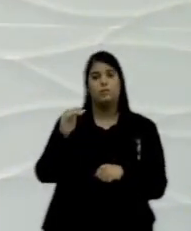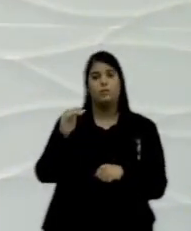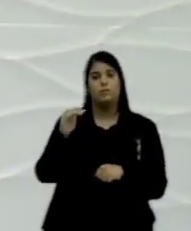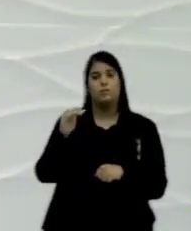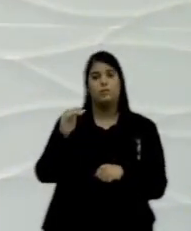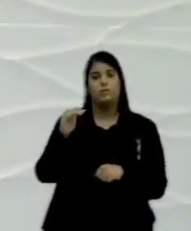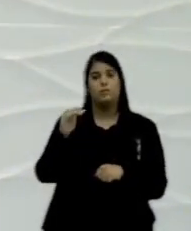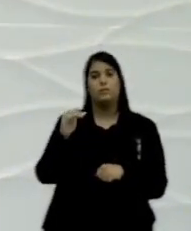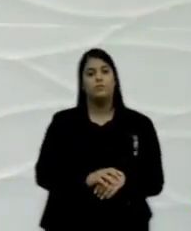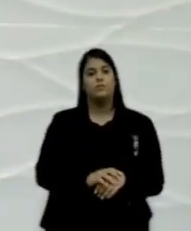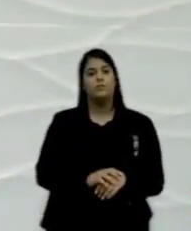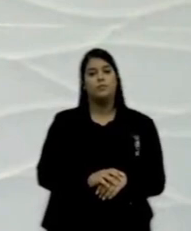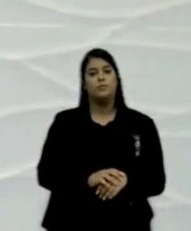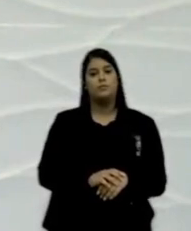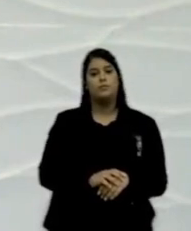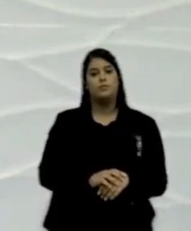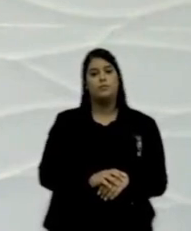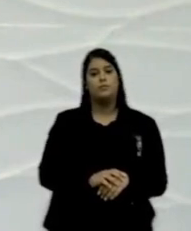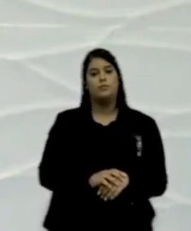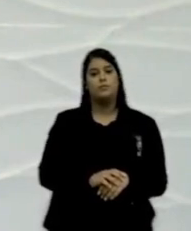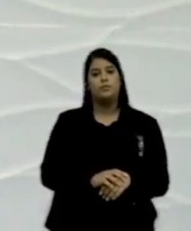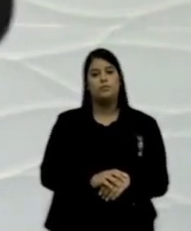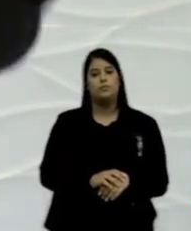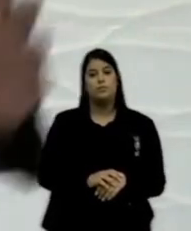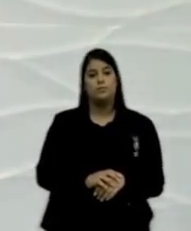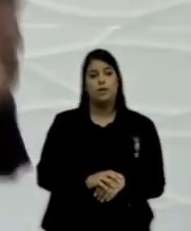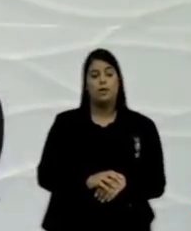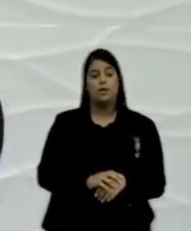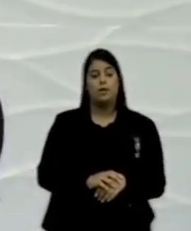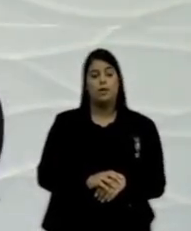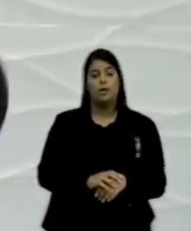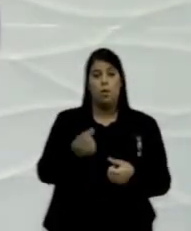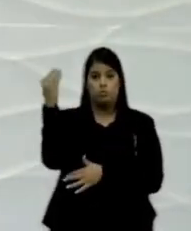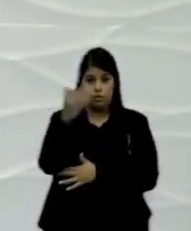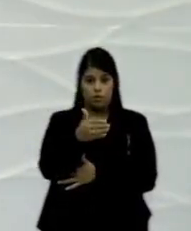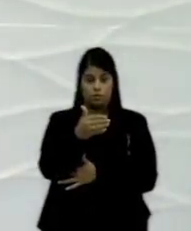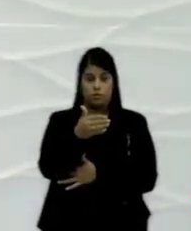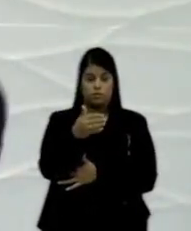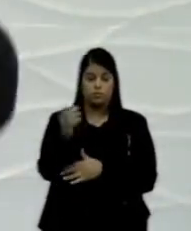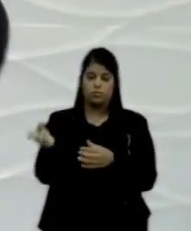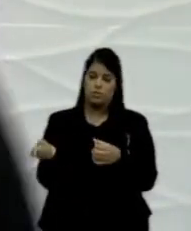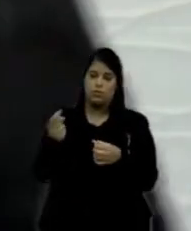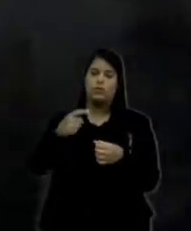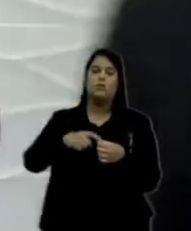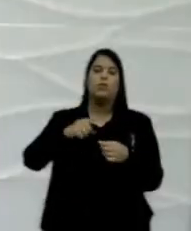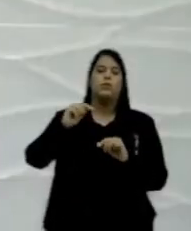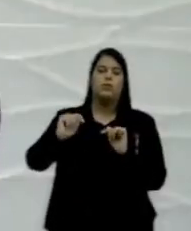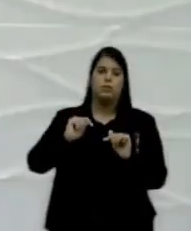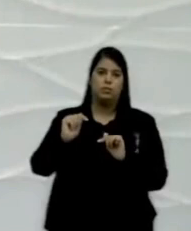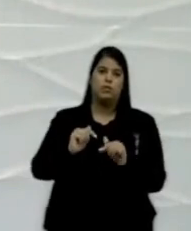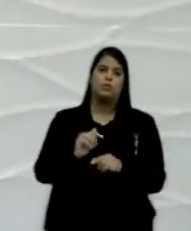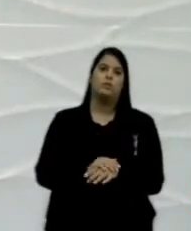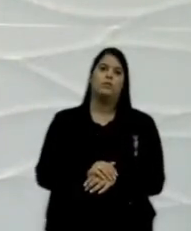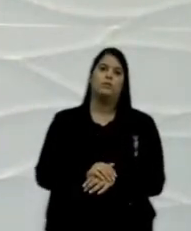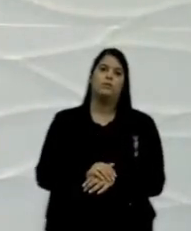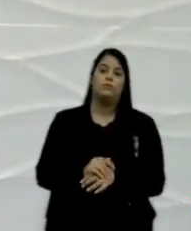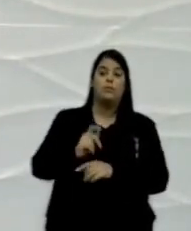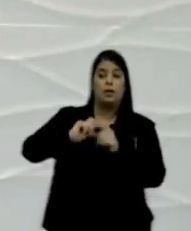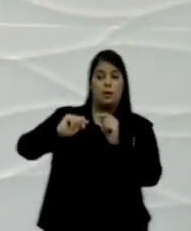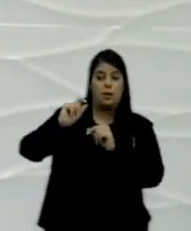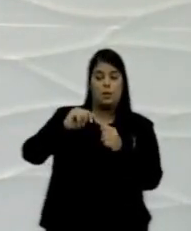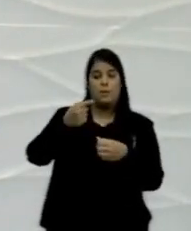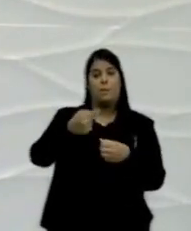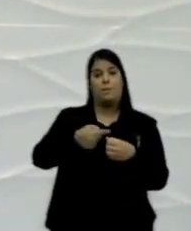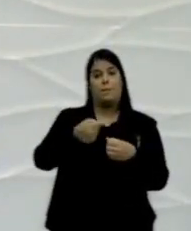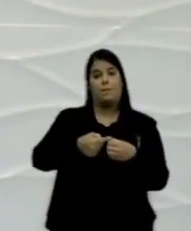que as lotações todas estão voltando a circular, trazendo renda para o